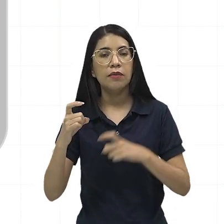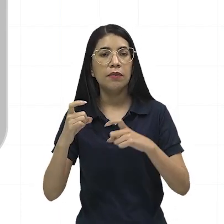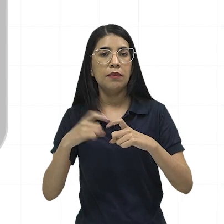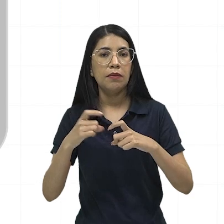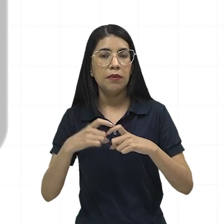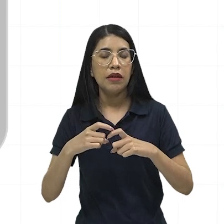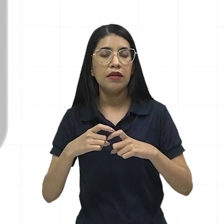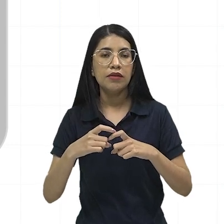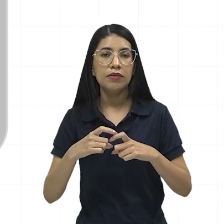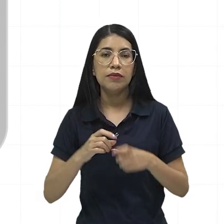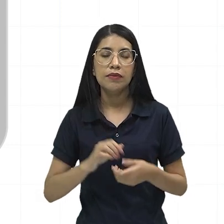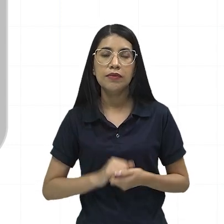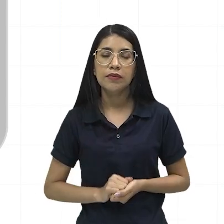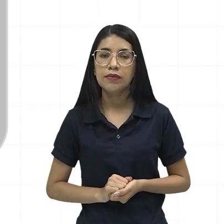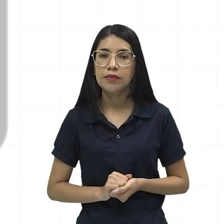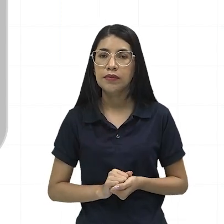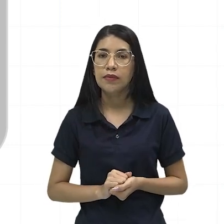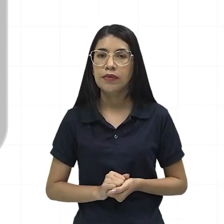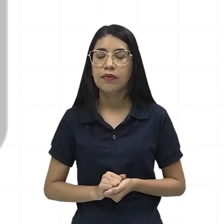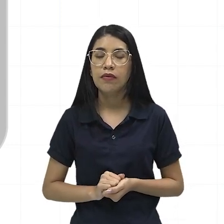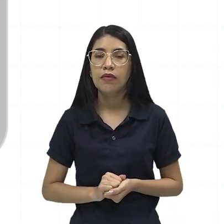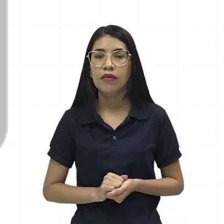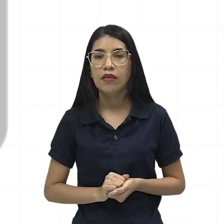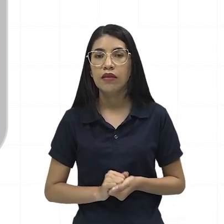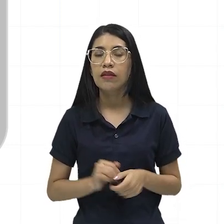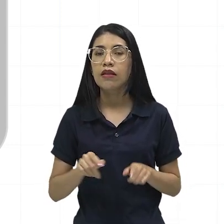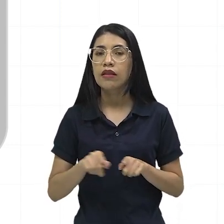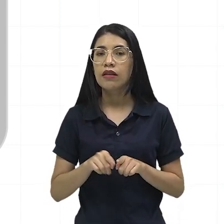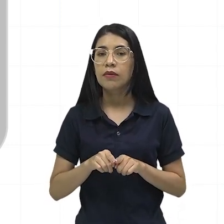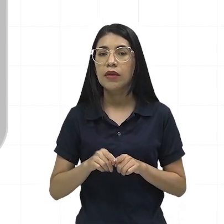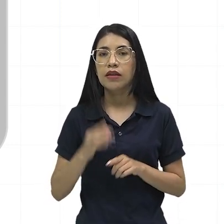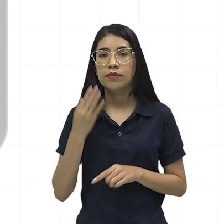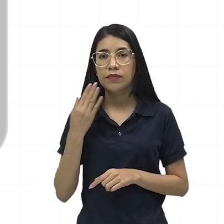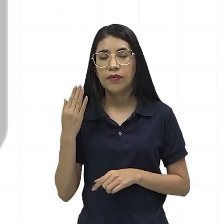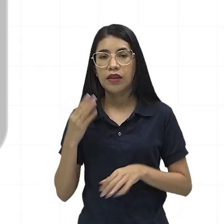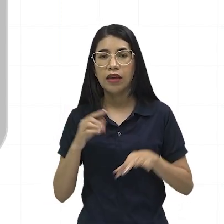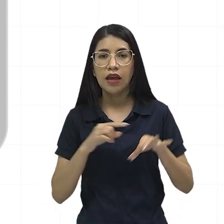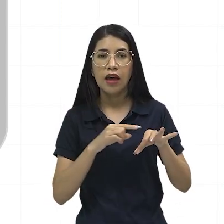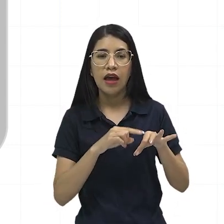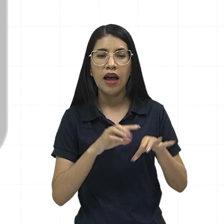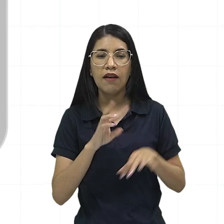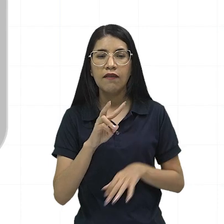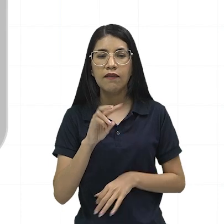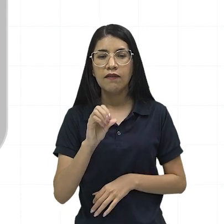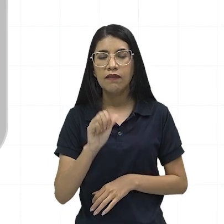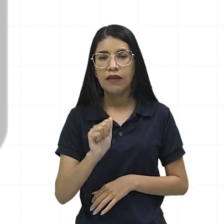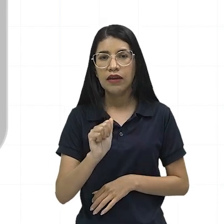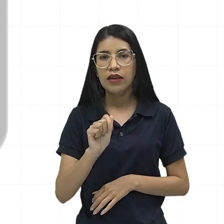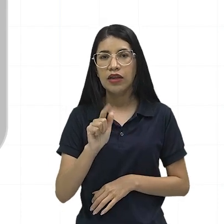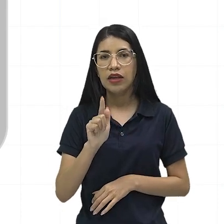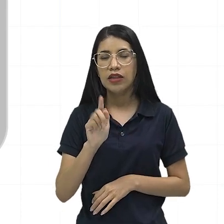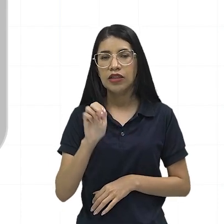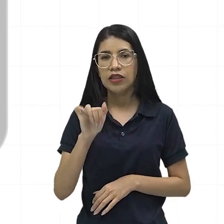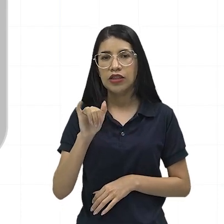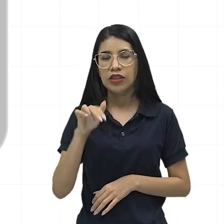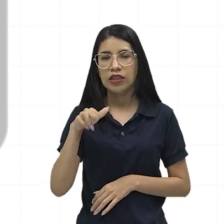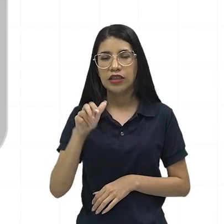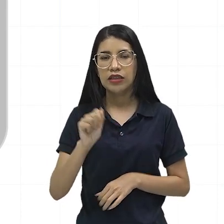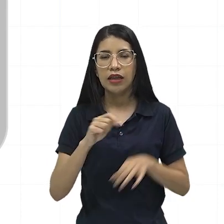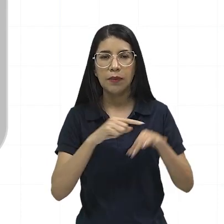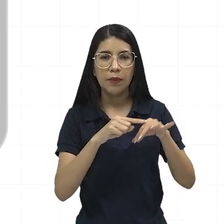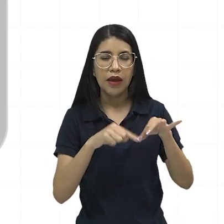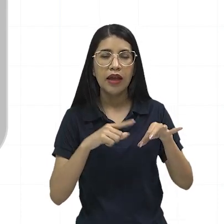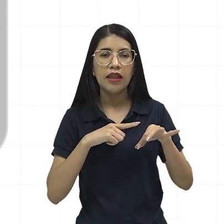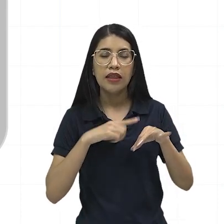fazendo o acompanhamento. E a gente vê aí a vagina, tá? Esse tubo. Ele é um órgão muscular com formato